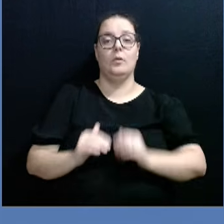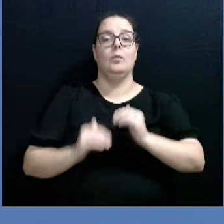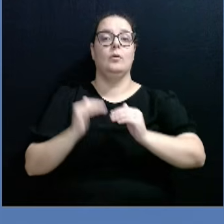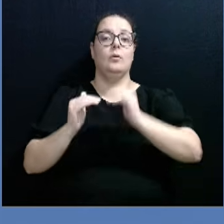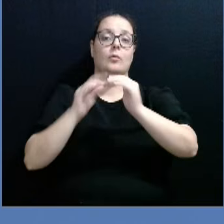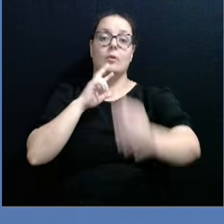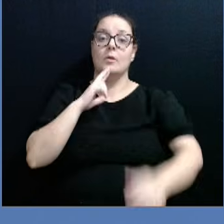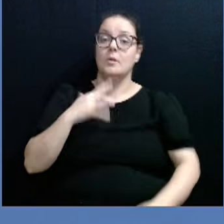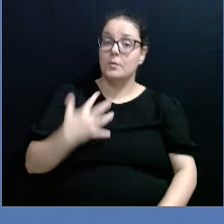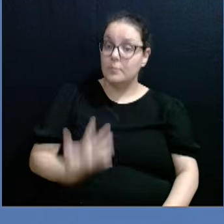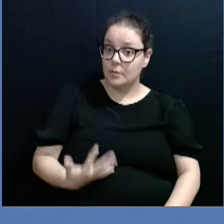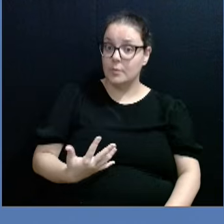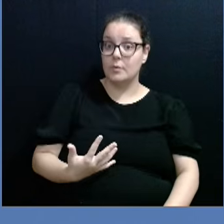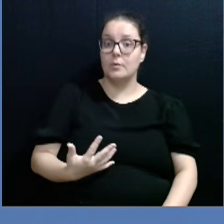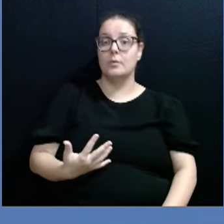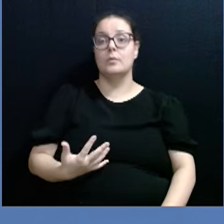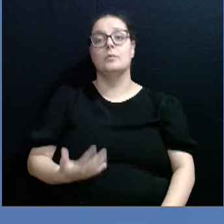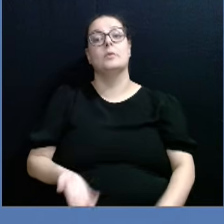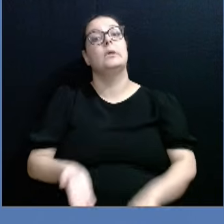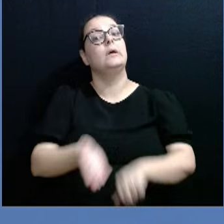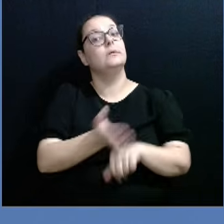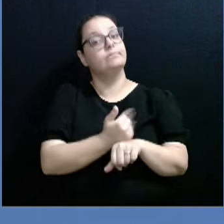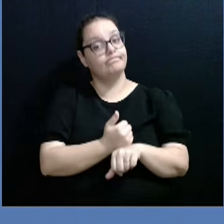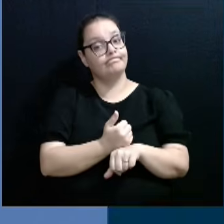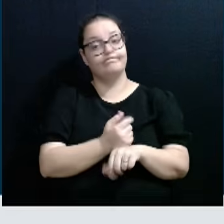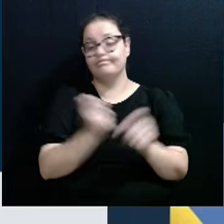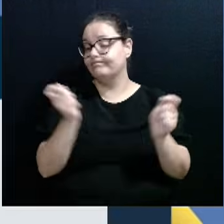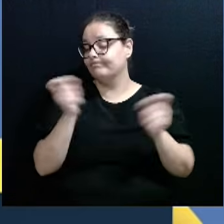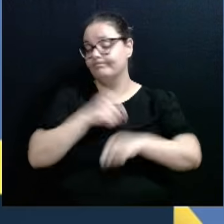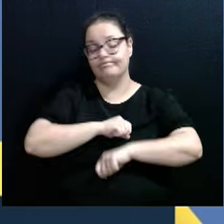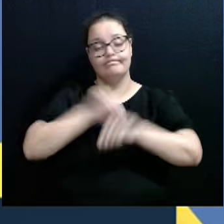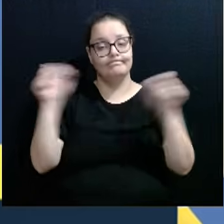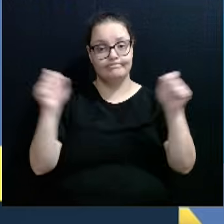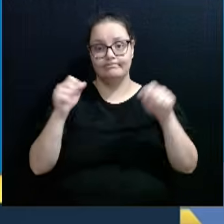antes considerados impossíveis de alcançar.